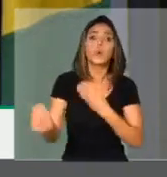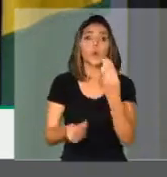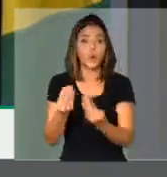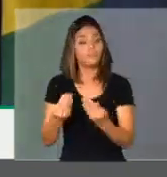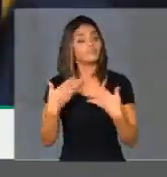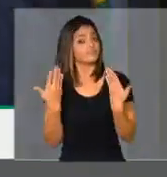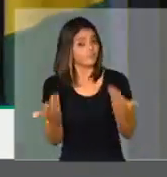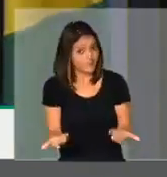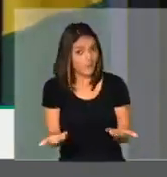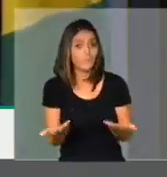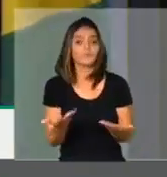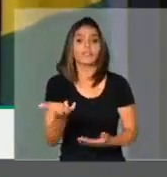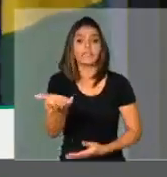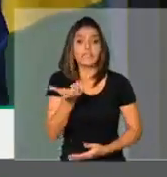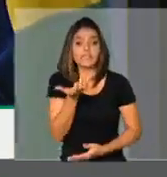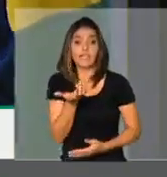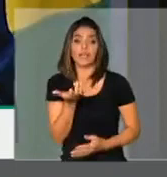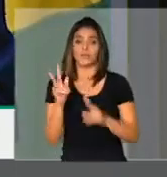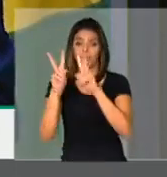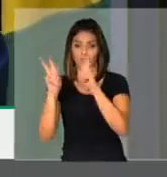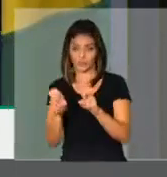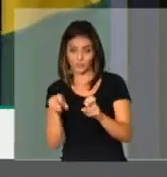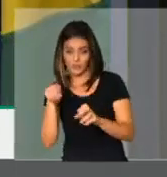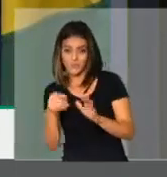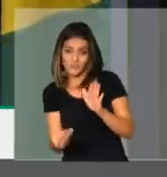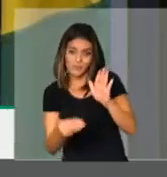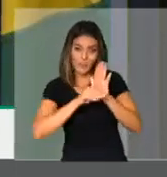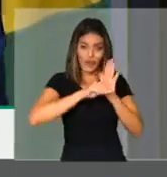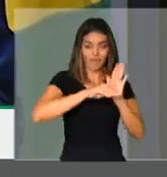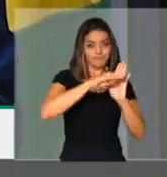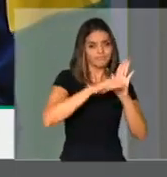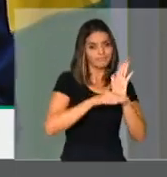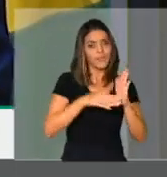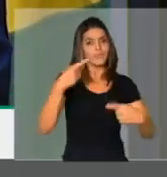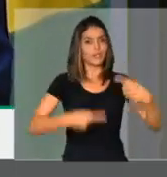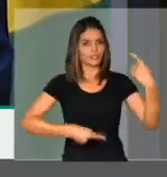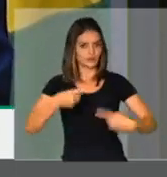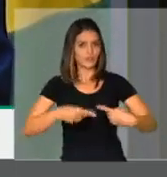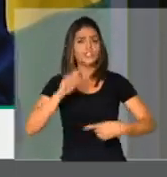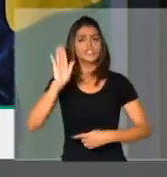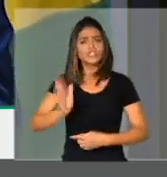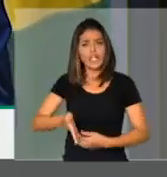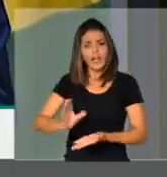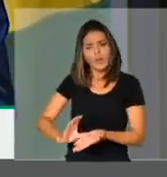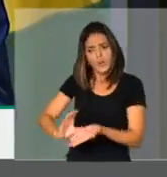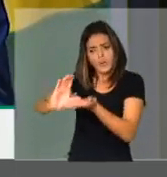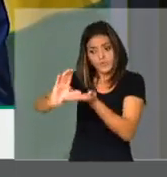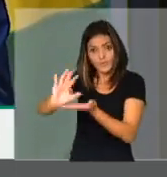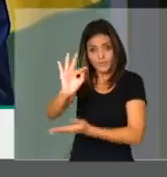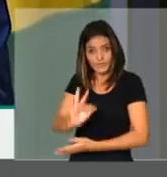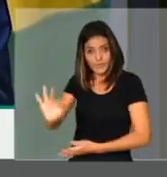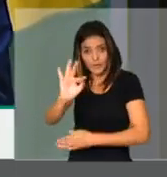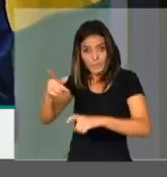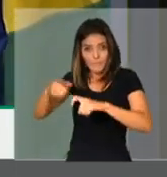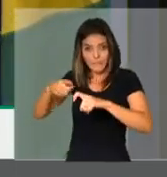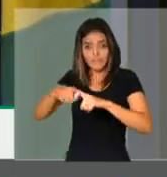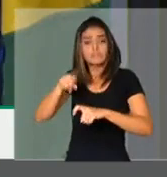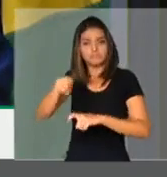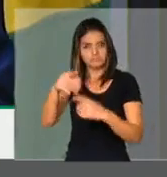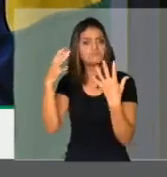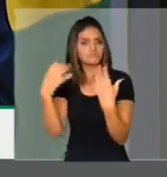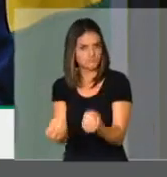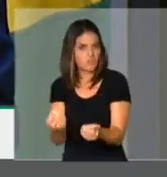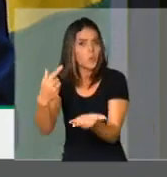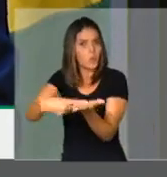casa. Já temos a aquiescência e o desejo do Conselho Federal de Medicina, da